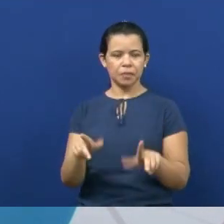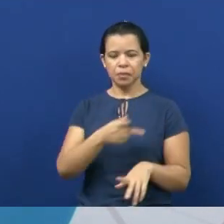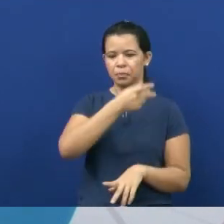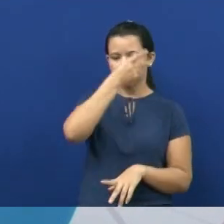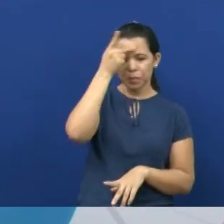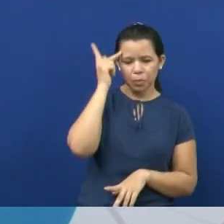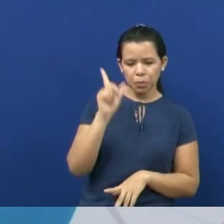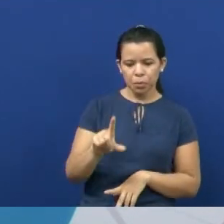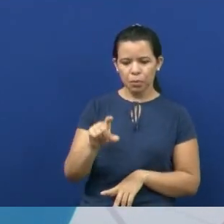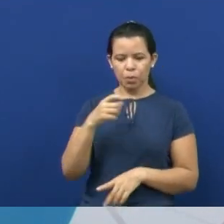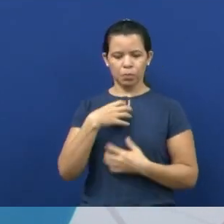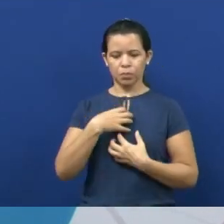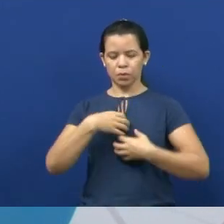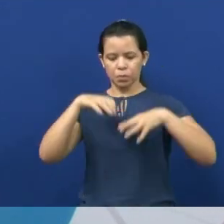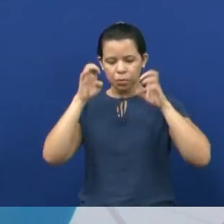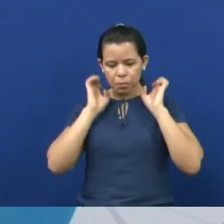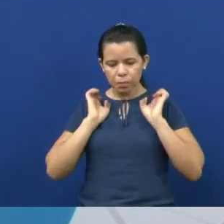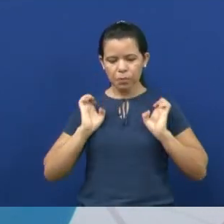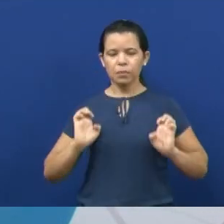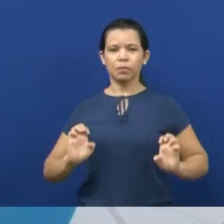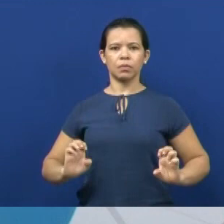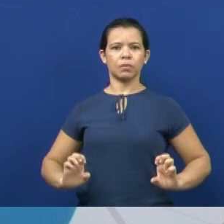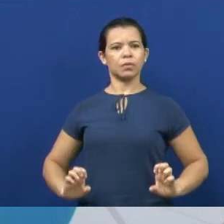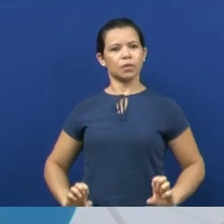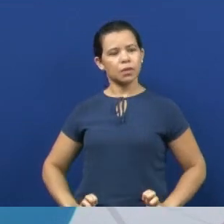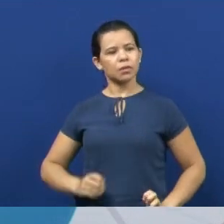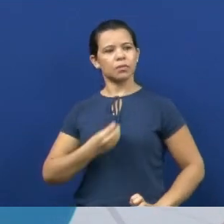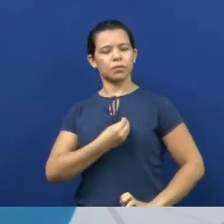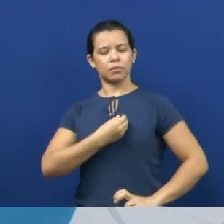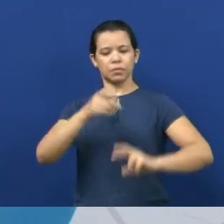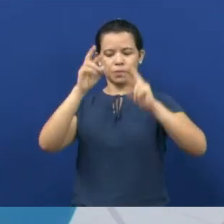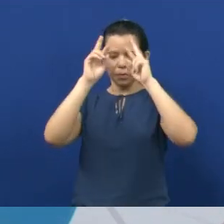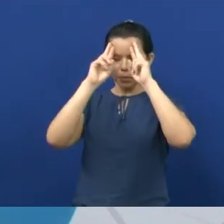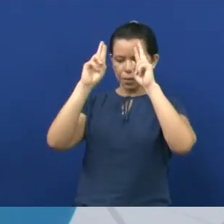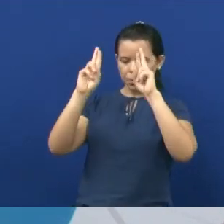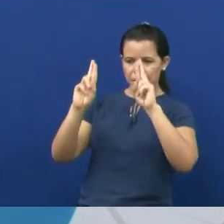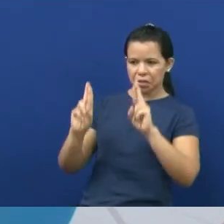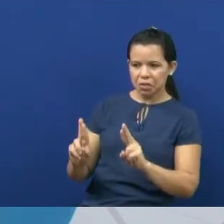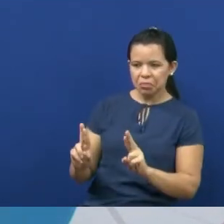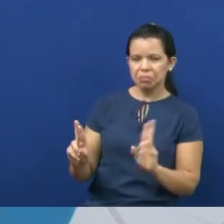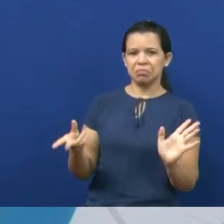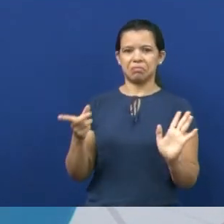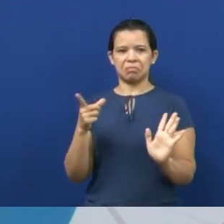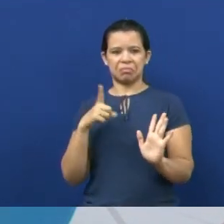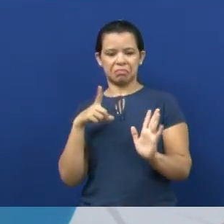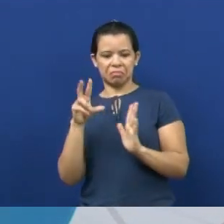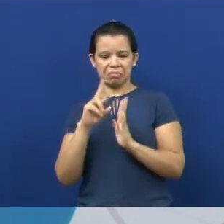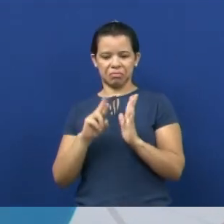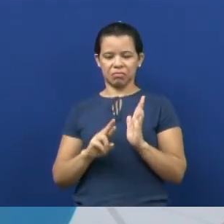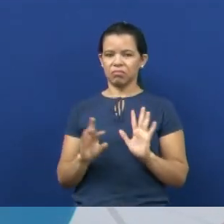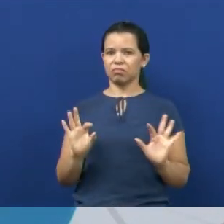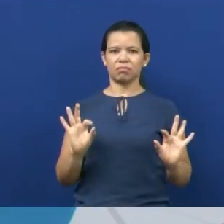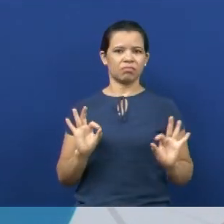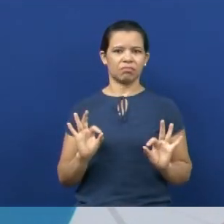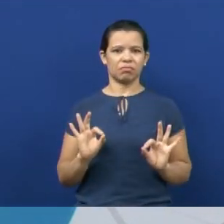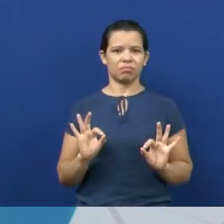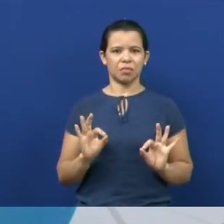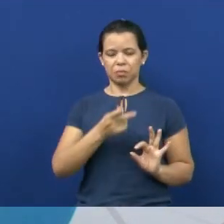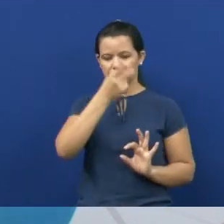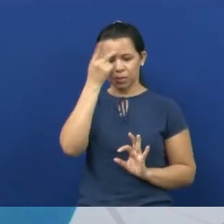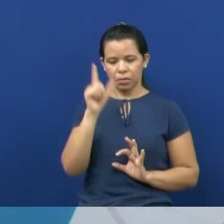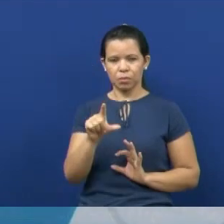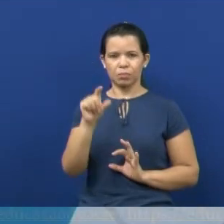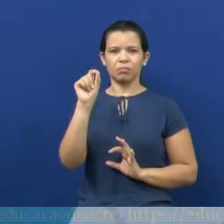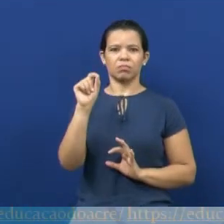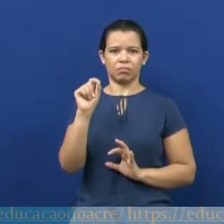viver, respeitando as pessoas sem que exista um dogma dizendo que ele tem que respeitar, né? Então vamos lá.